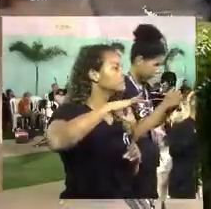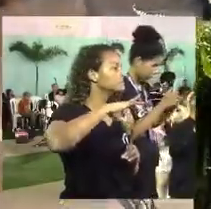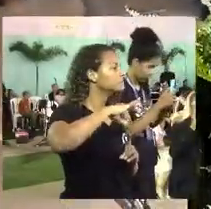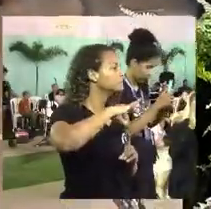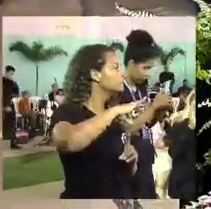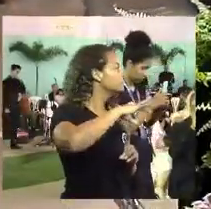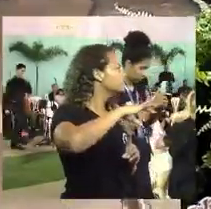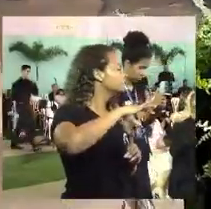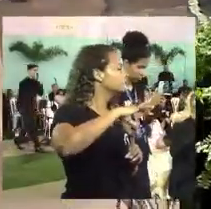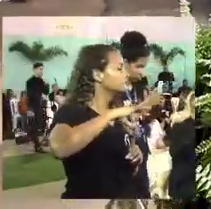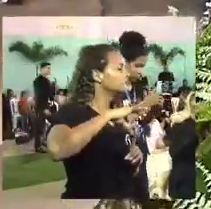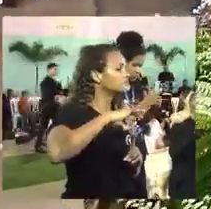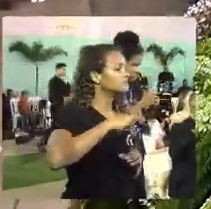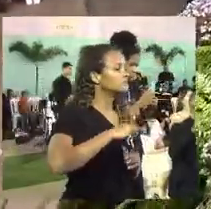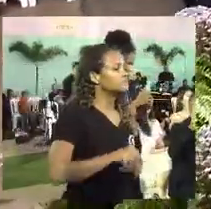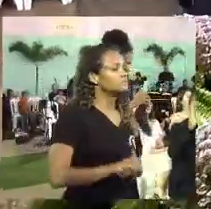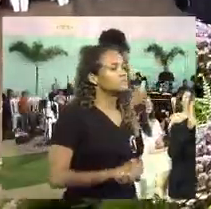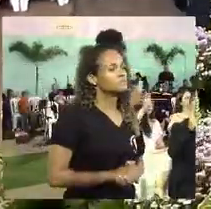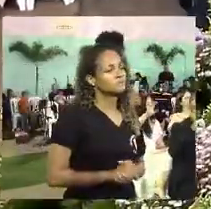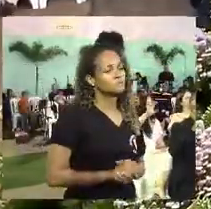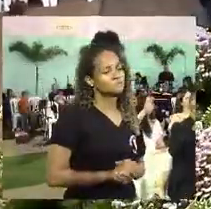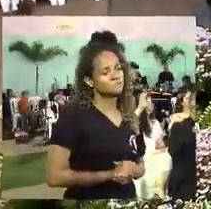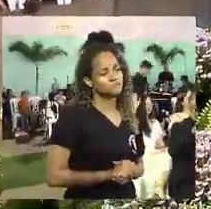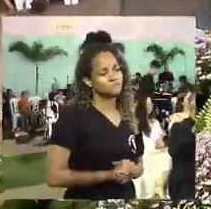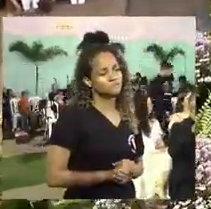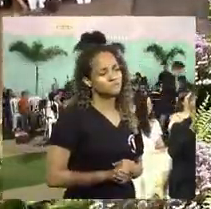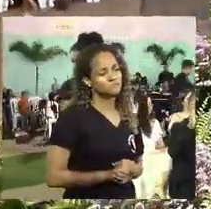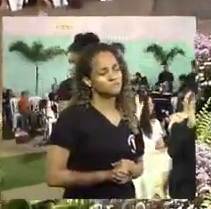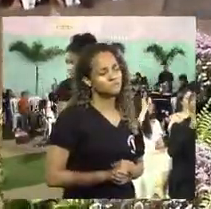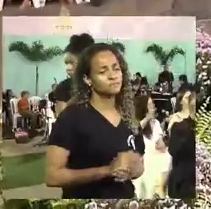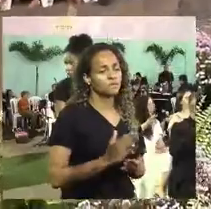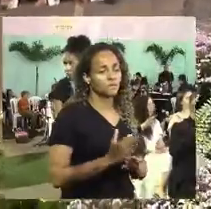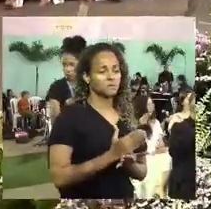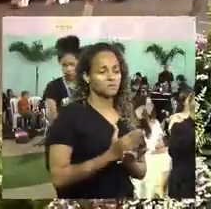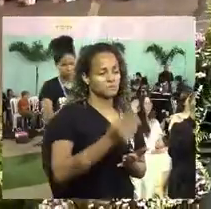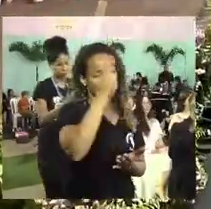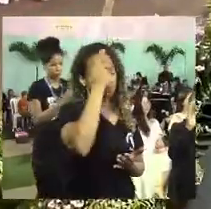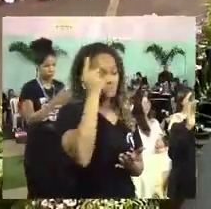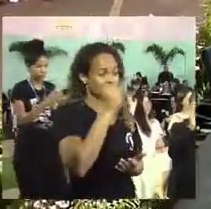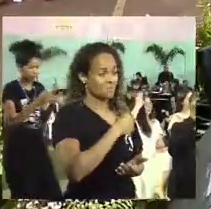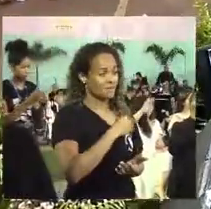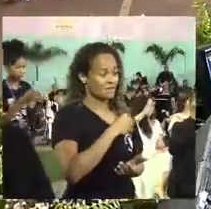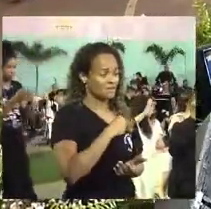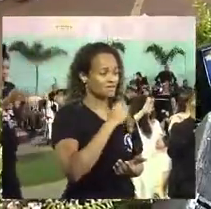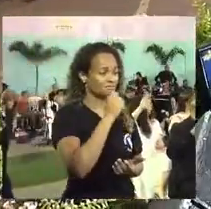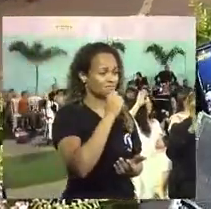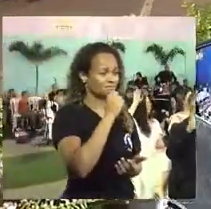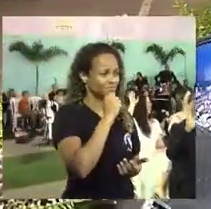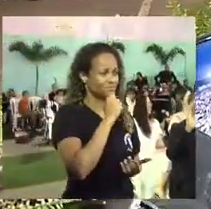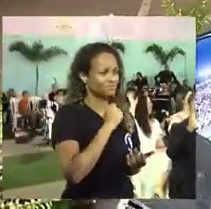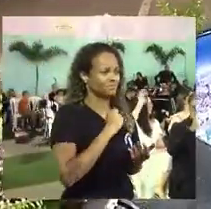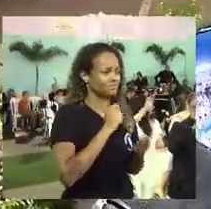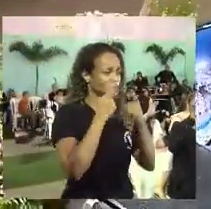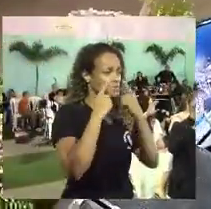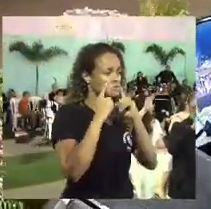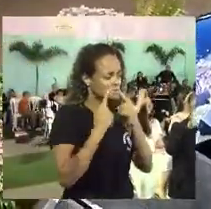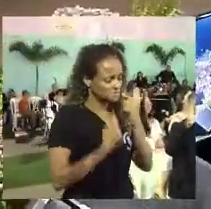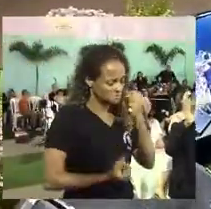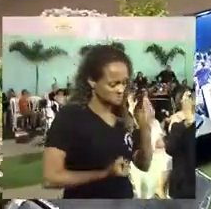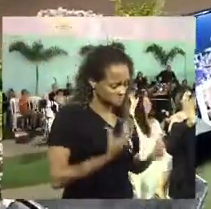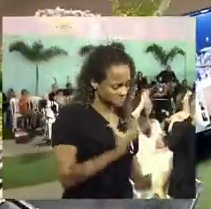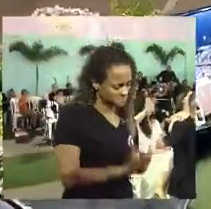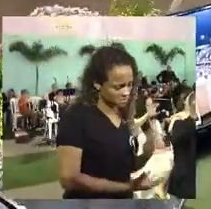Enquanto o mundo grita ai ai enquanto os pecadores enquanto a terra pega fogo